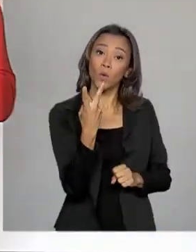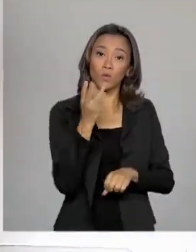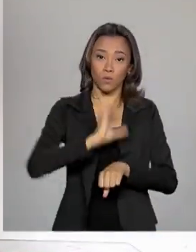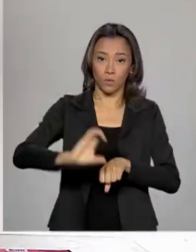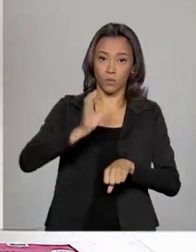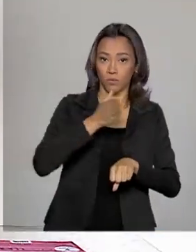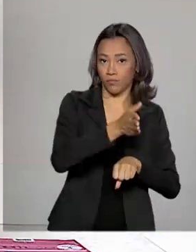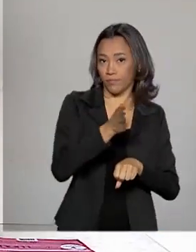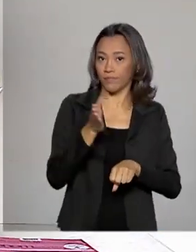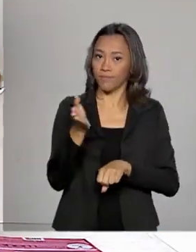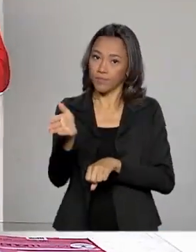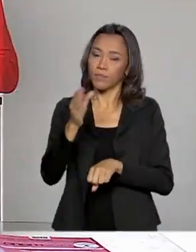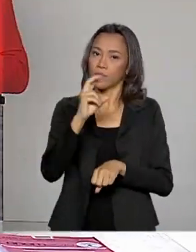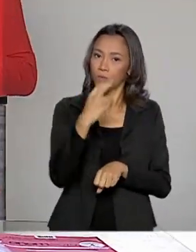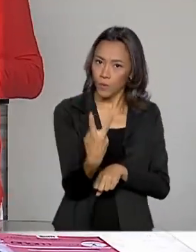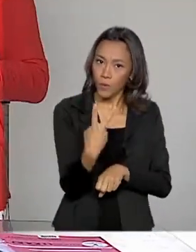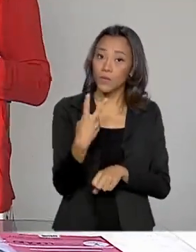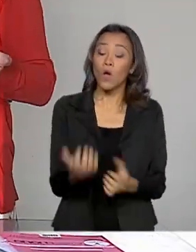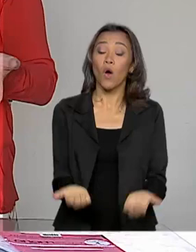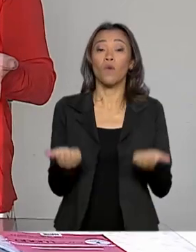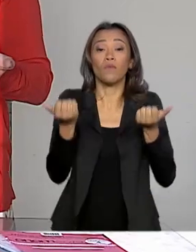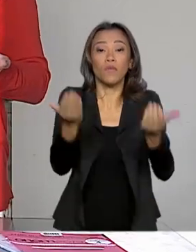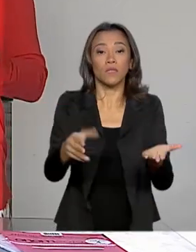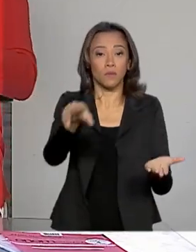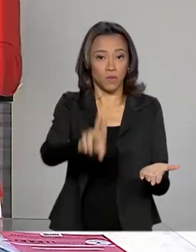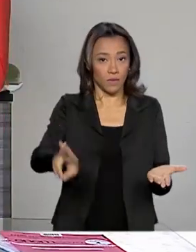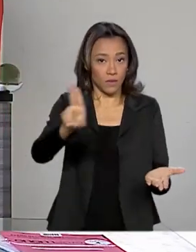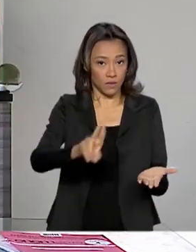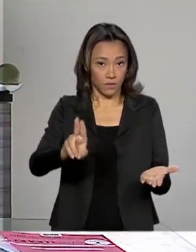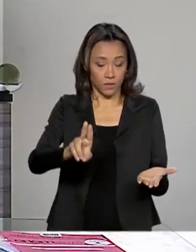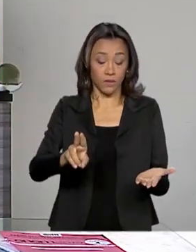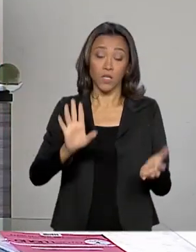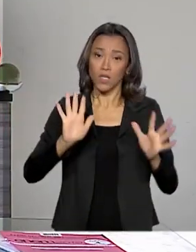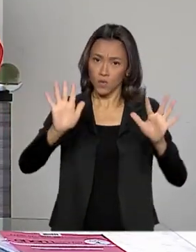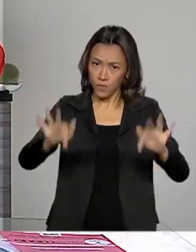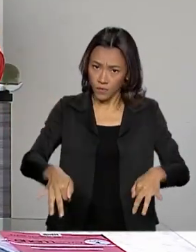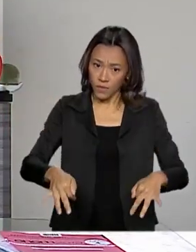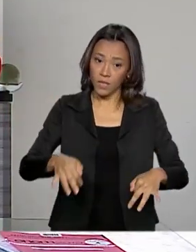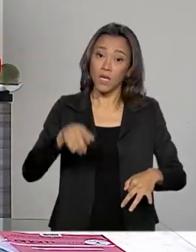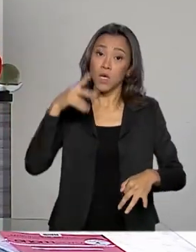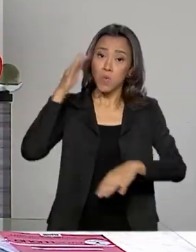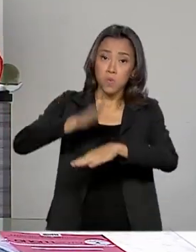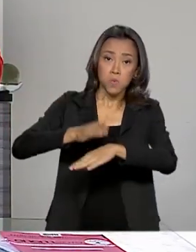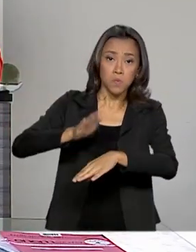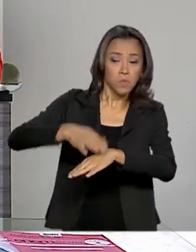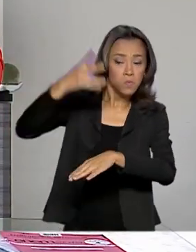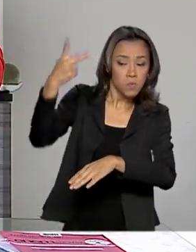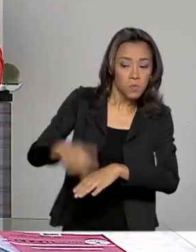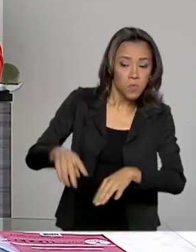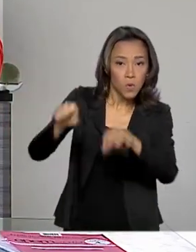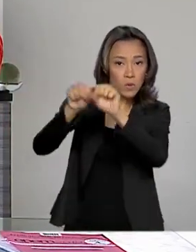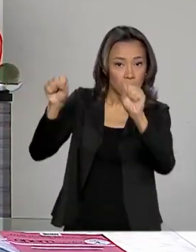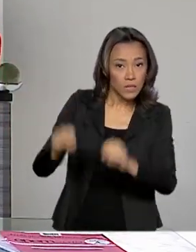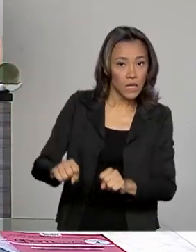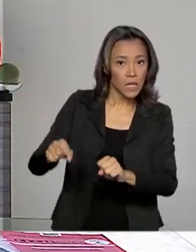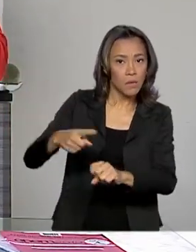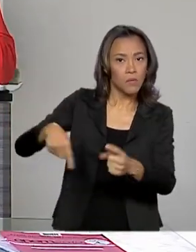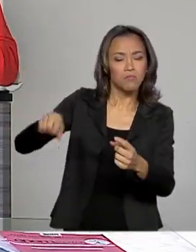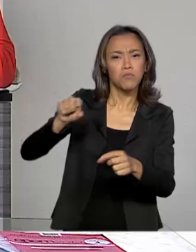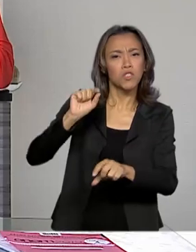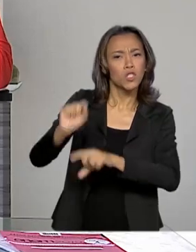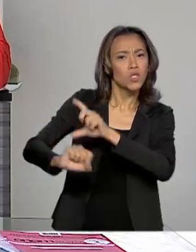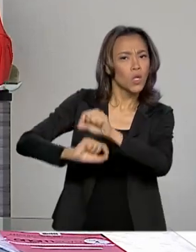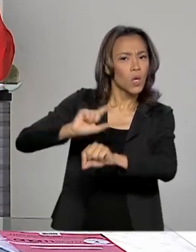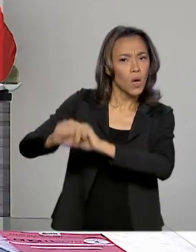cursos ofertadas pelas instituições participantes. Ao final, o sistema seleciona o estudante com melhor